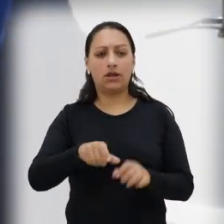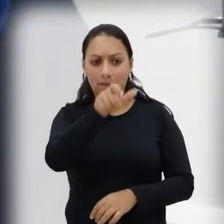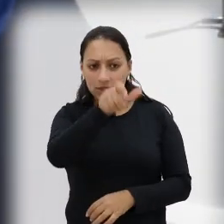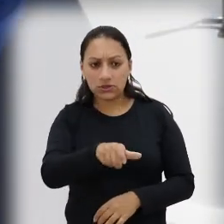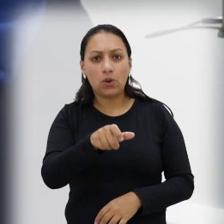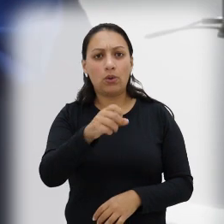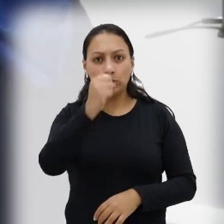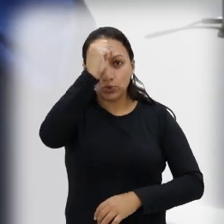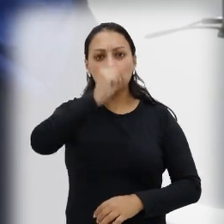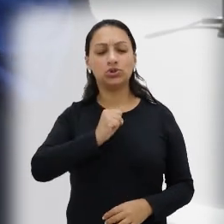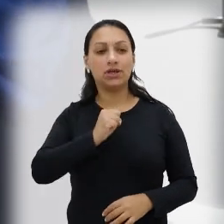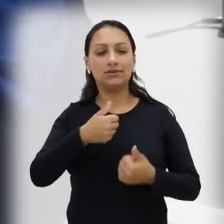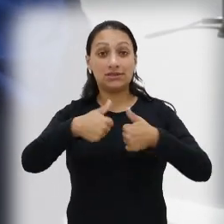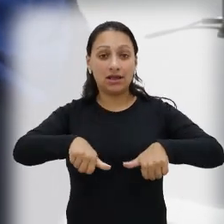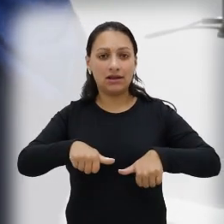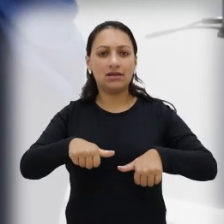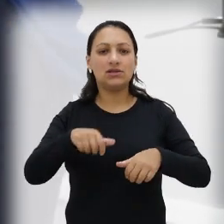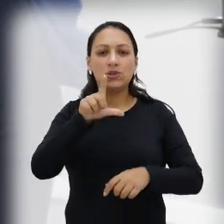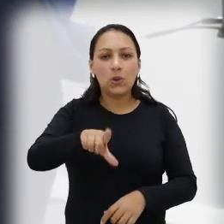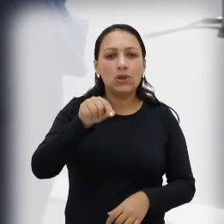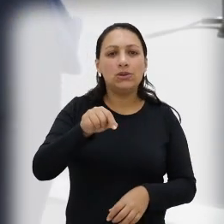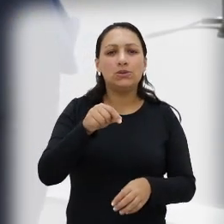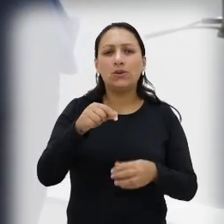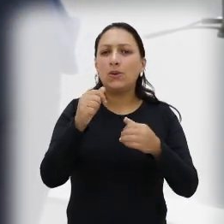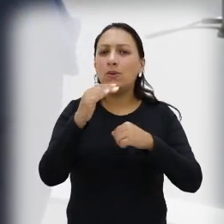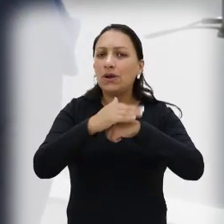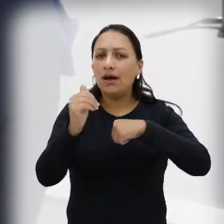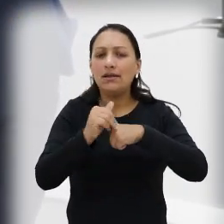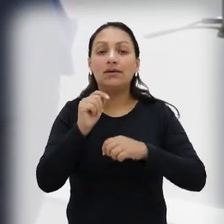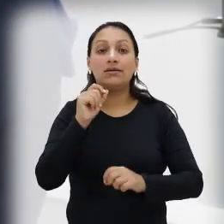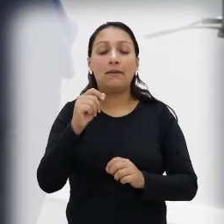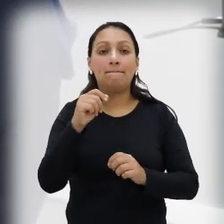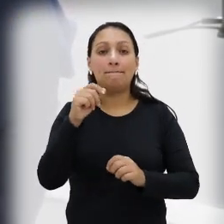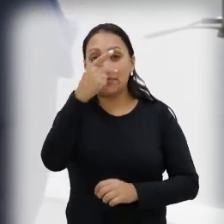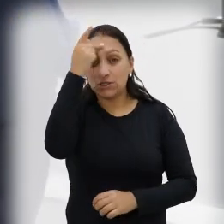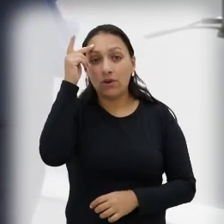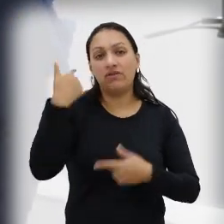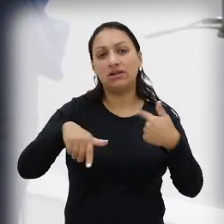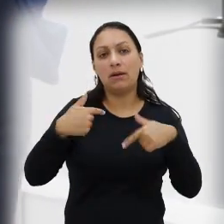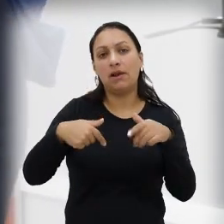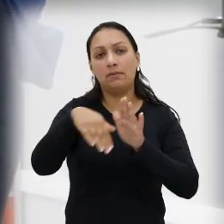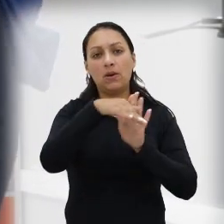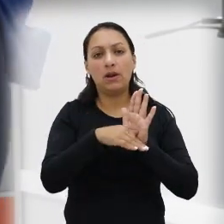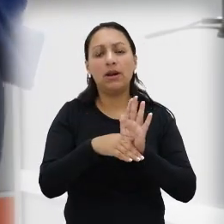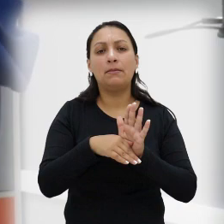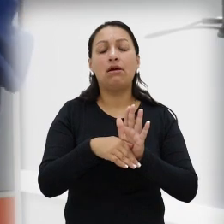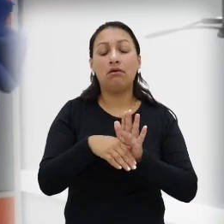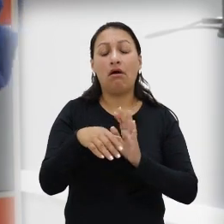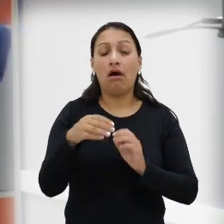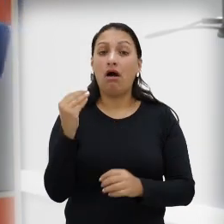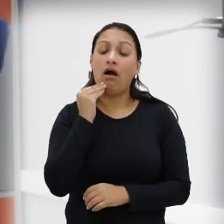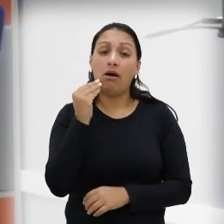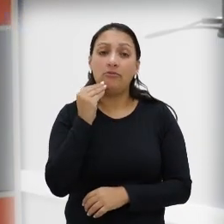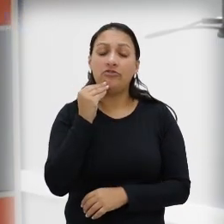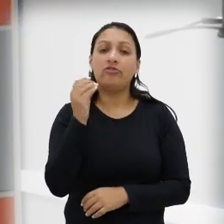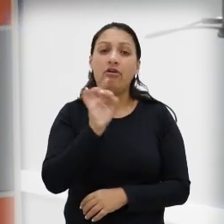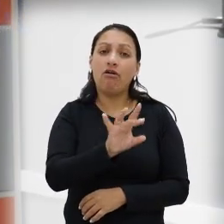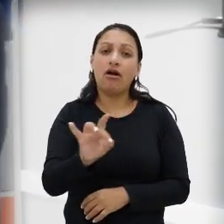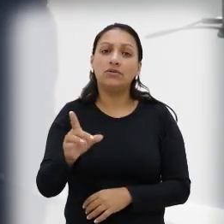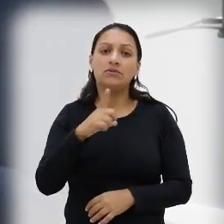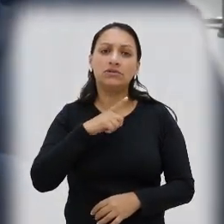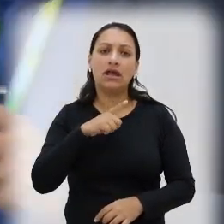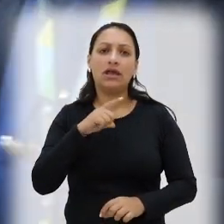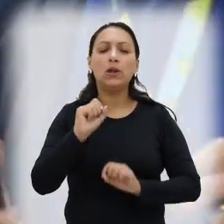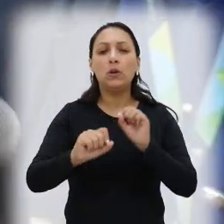escolheu com muito carinho as pessoas que vão trabalhar no programa, né? E, obviamente, que cada um tem um pouco a deixar